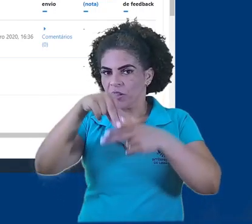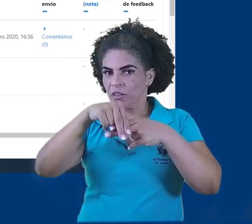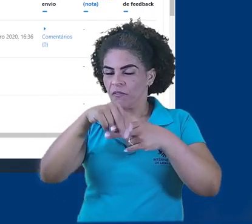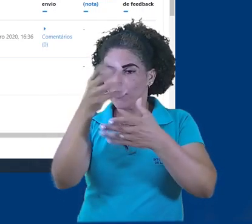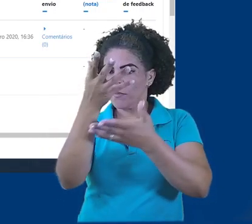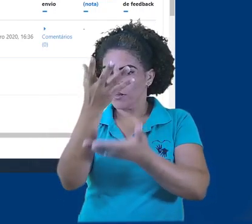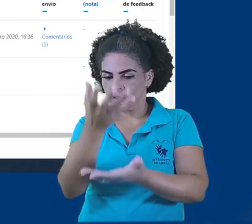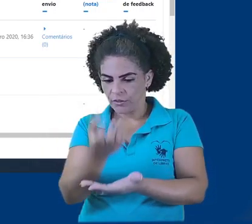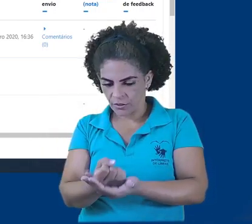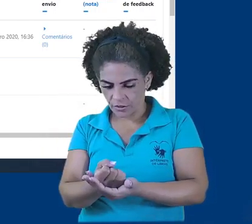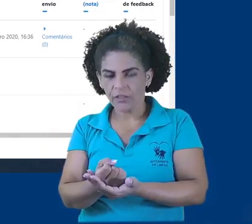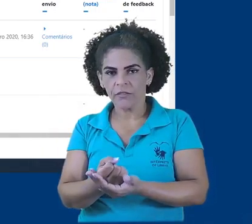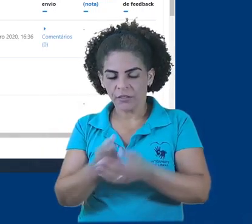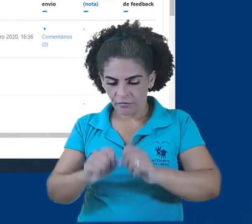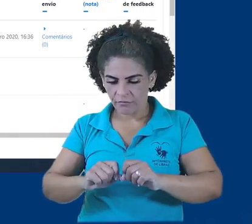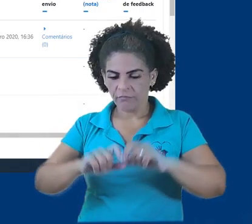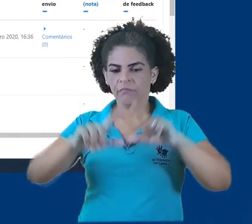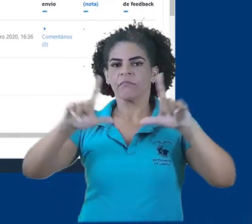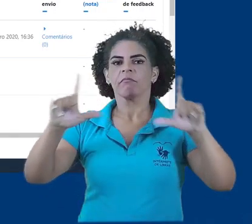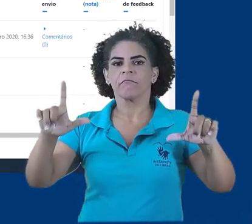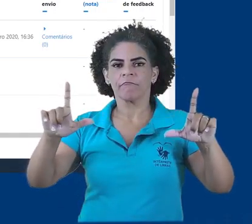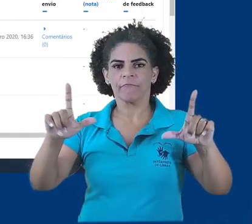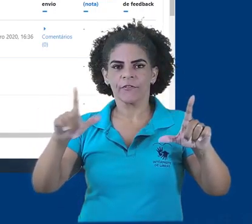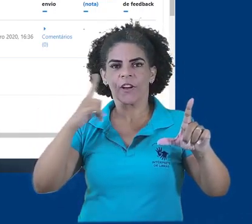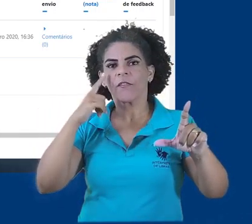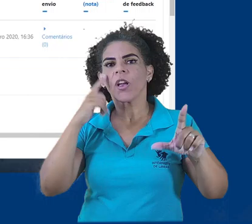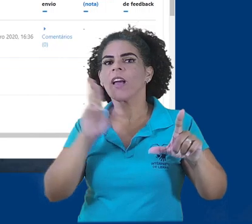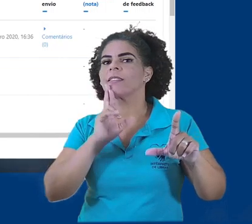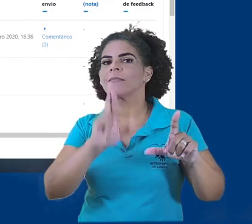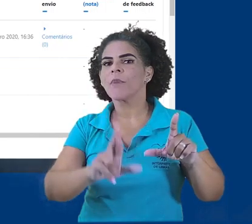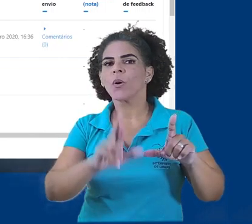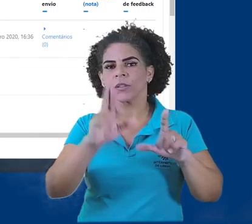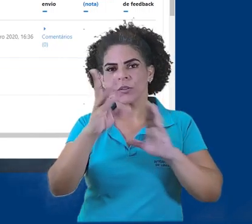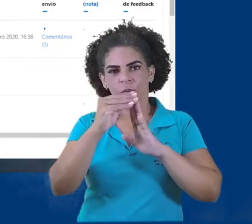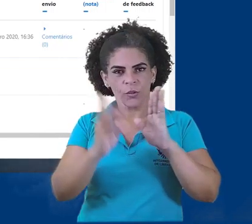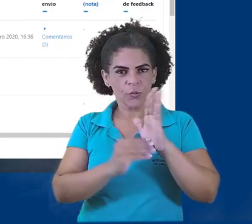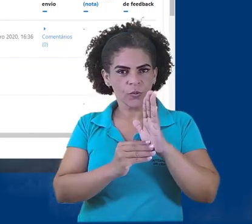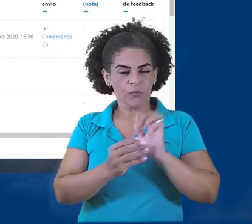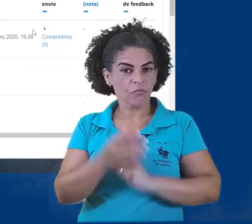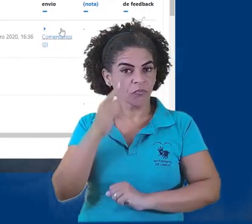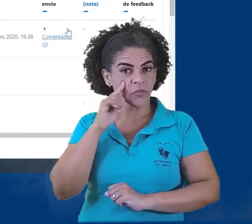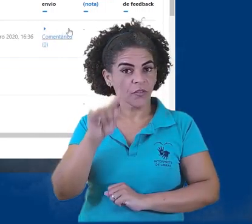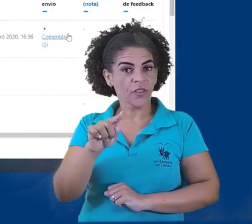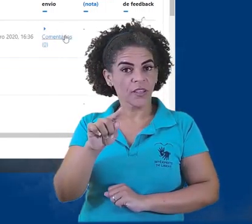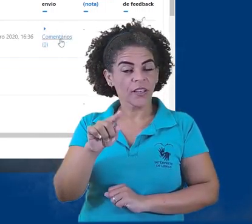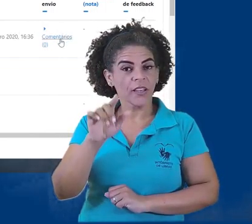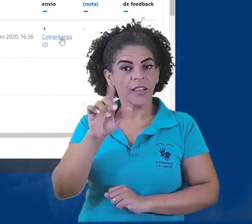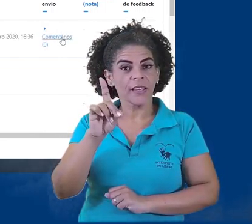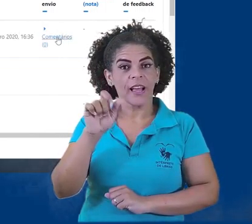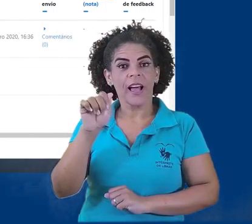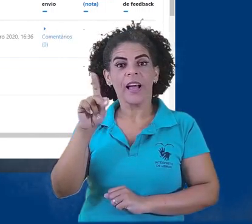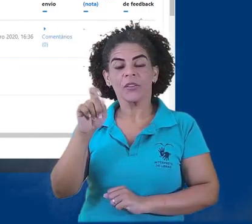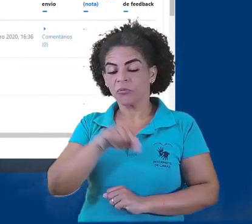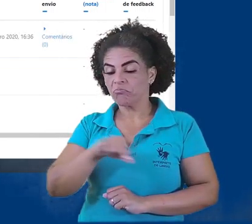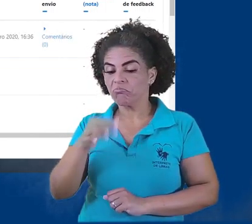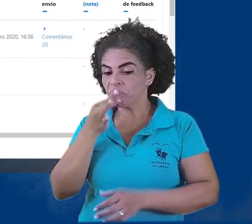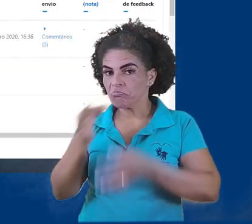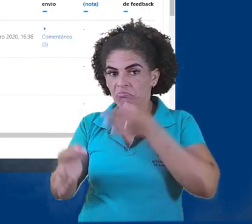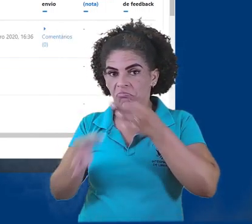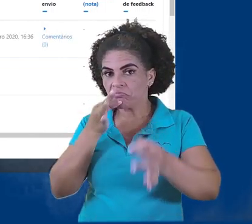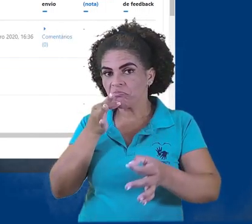e vai abaixar o Aterro e você vai poder ter acesso ao conteúdo da resposta como